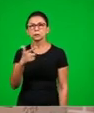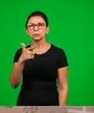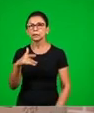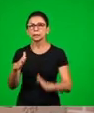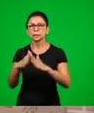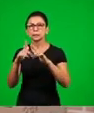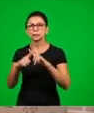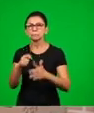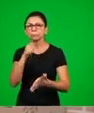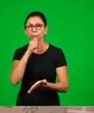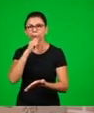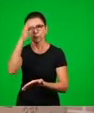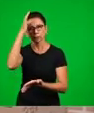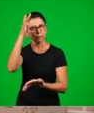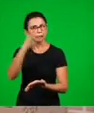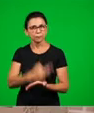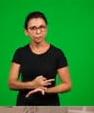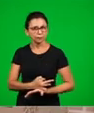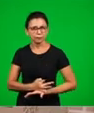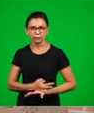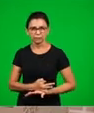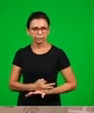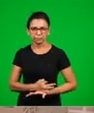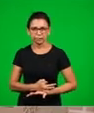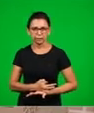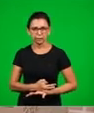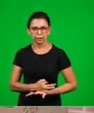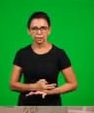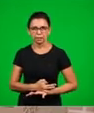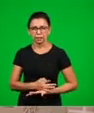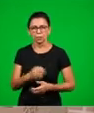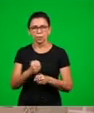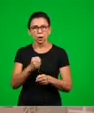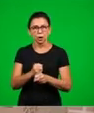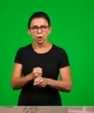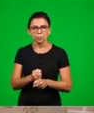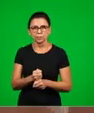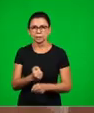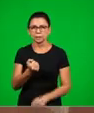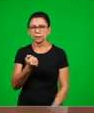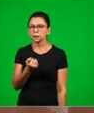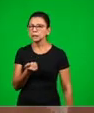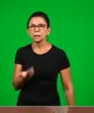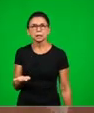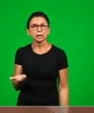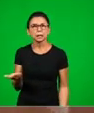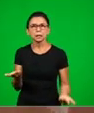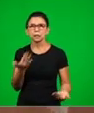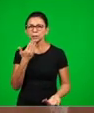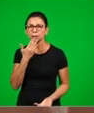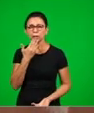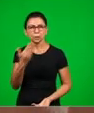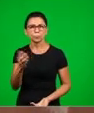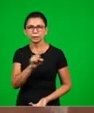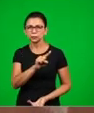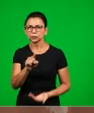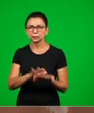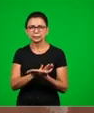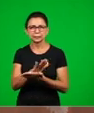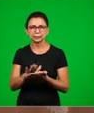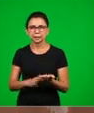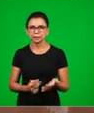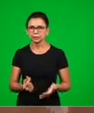uma obra que não pede recursos a ninguém, nós estamos falando de uma obra genuína. Ninguém tem